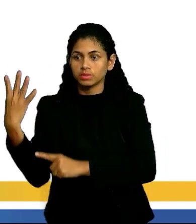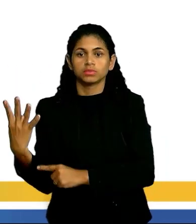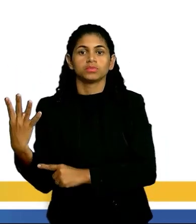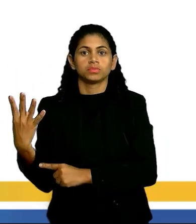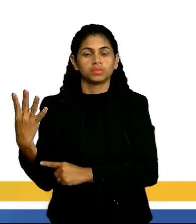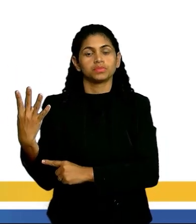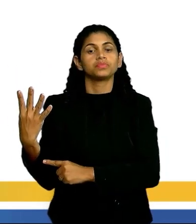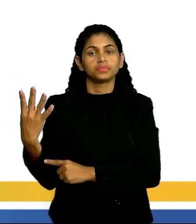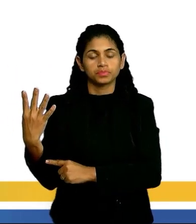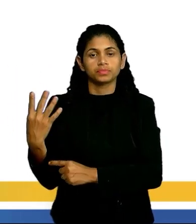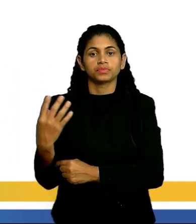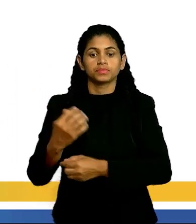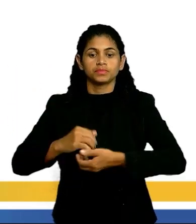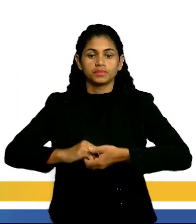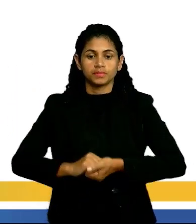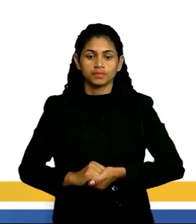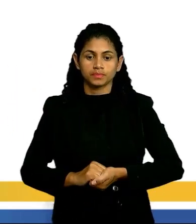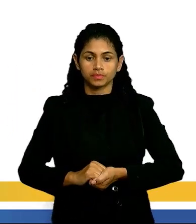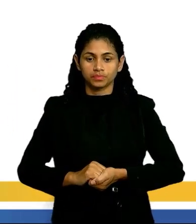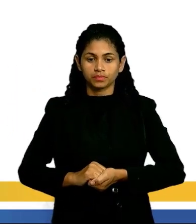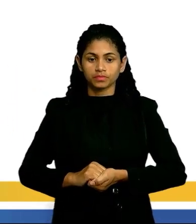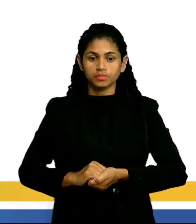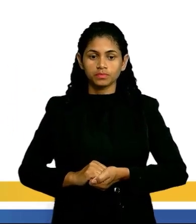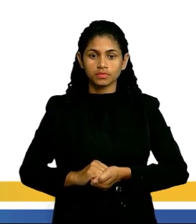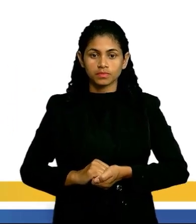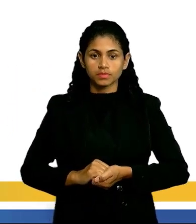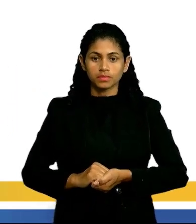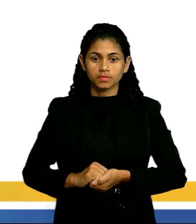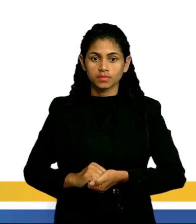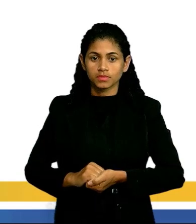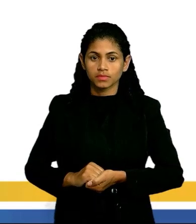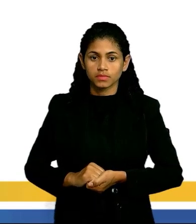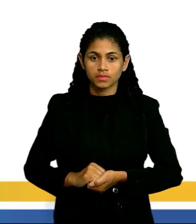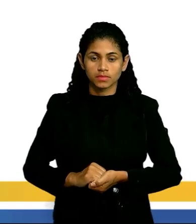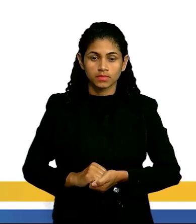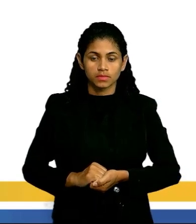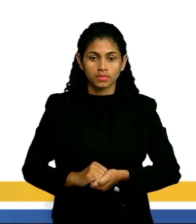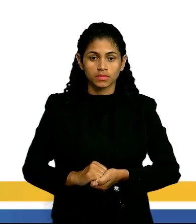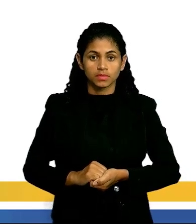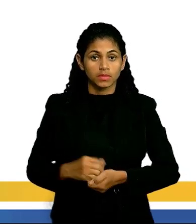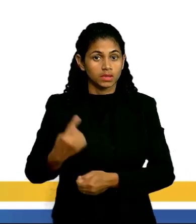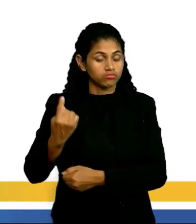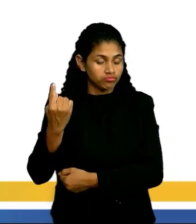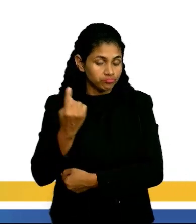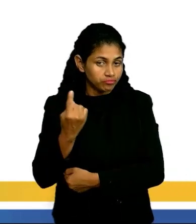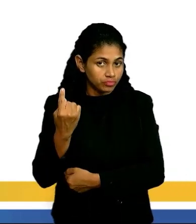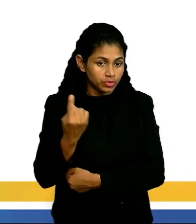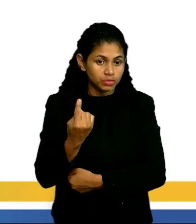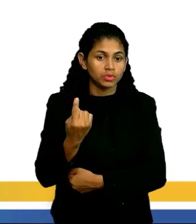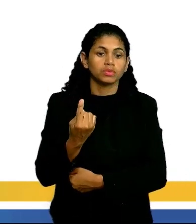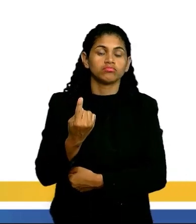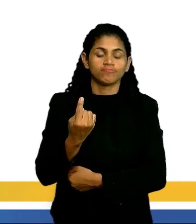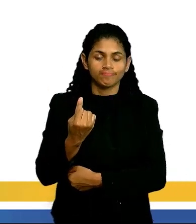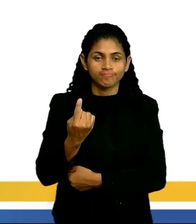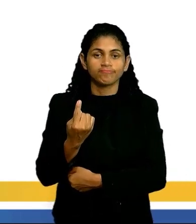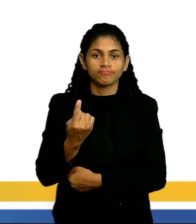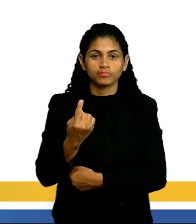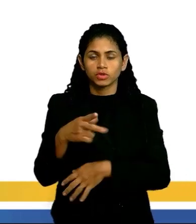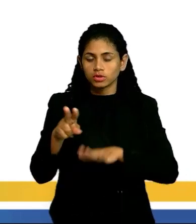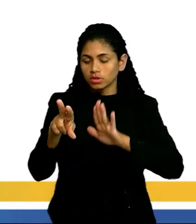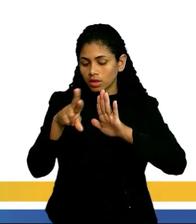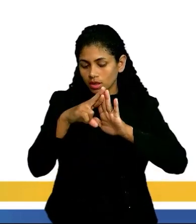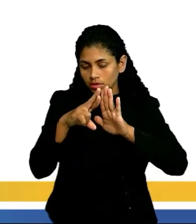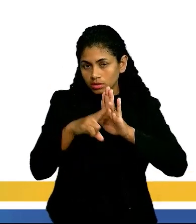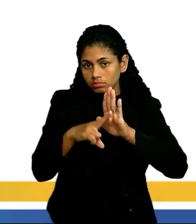nós vamos ter o NOx do carbono mais 4. Tudo bem? Então, isolando as variáveis, equação de primeiro grau,